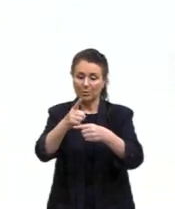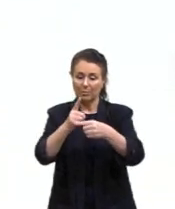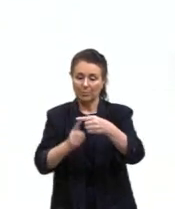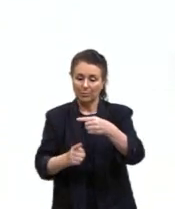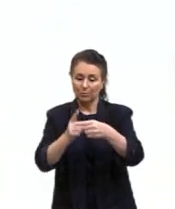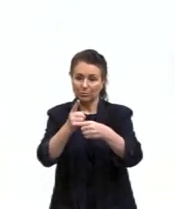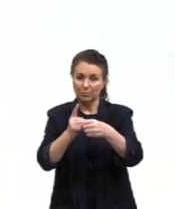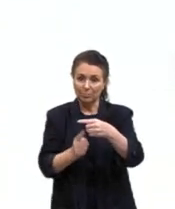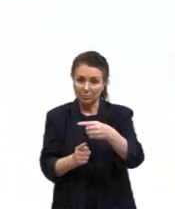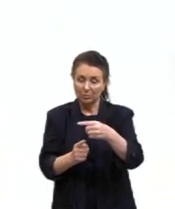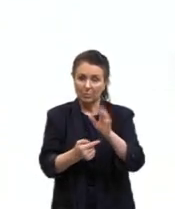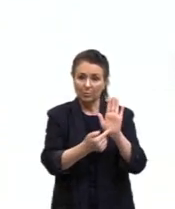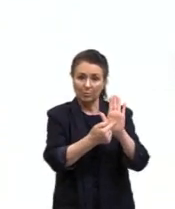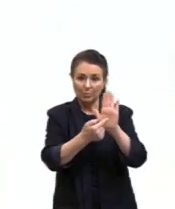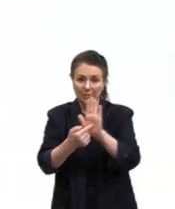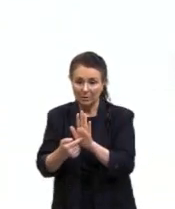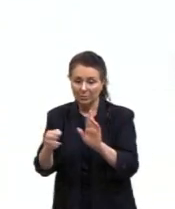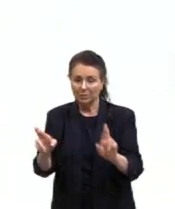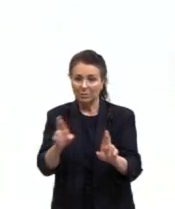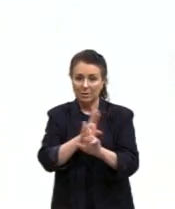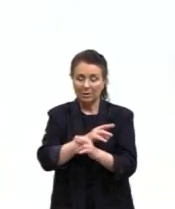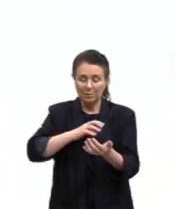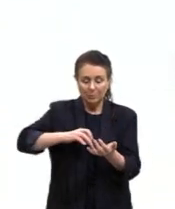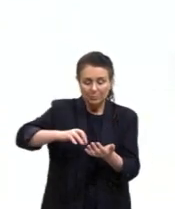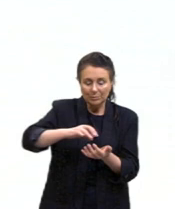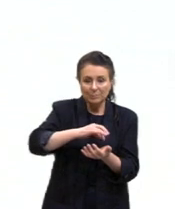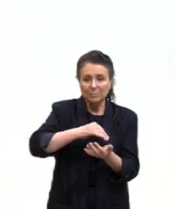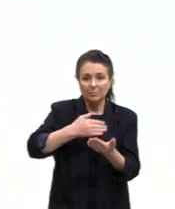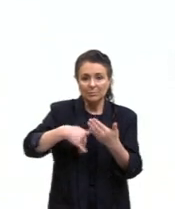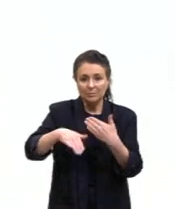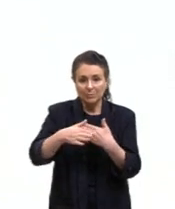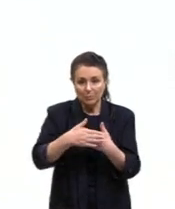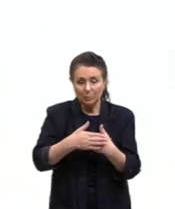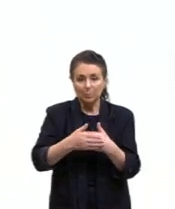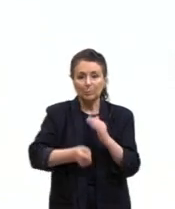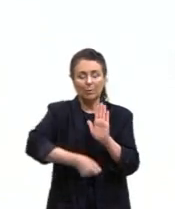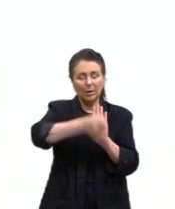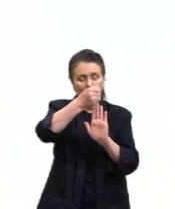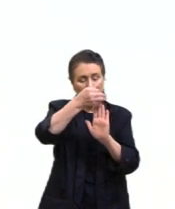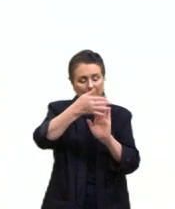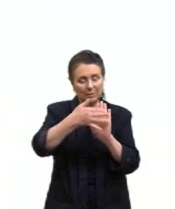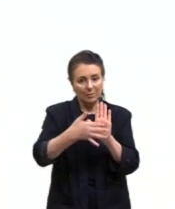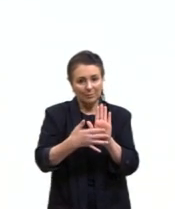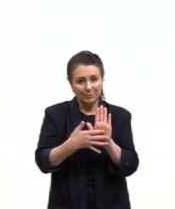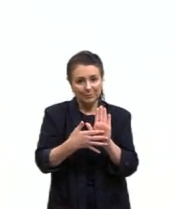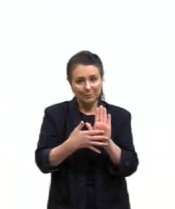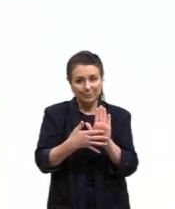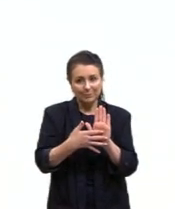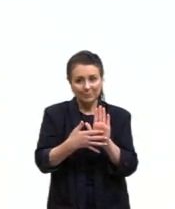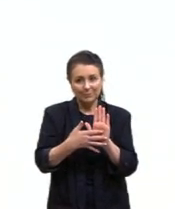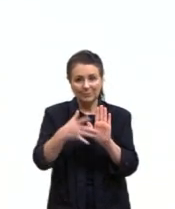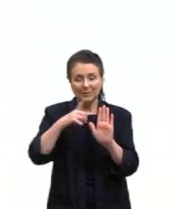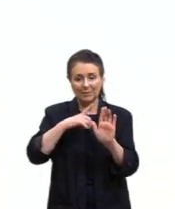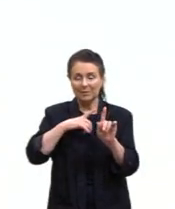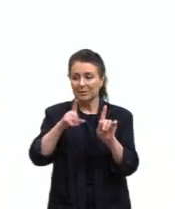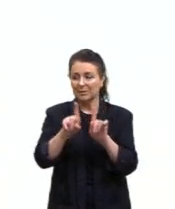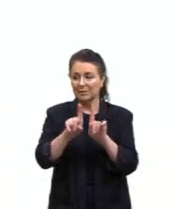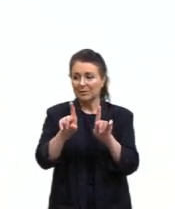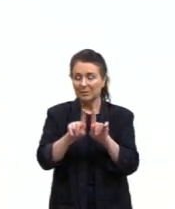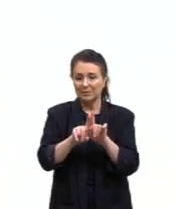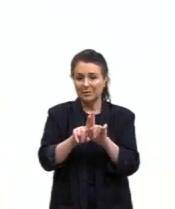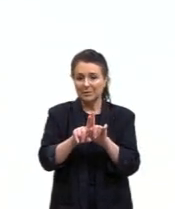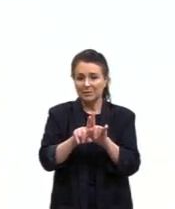trazendo toda essa relação os cálculos né a definição Aqui nós temos